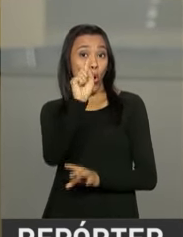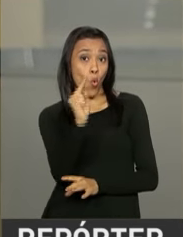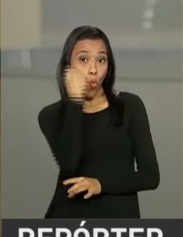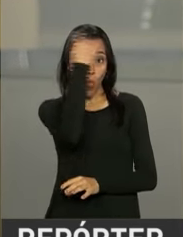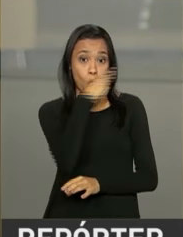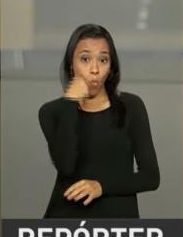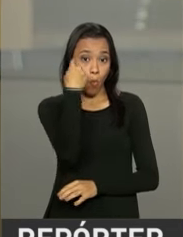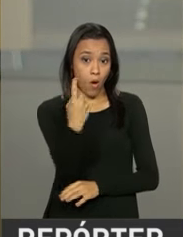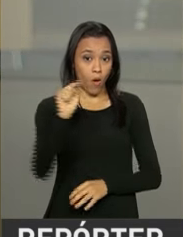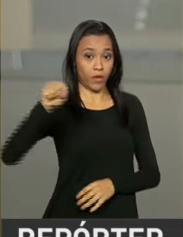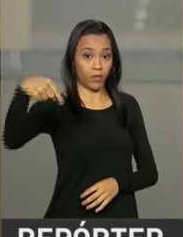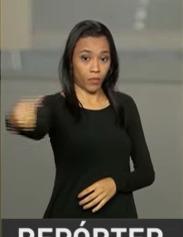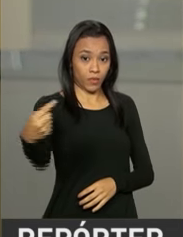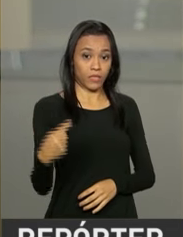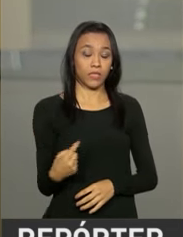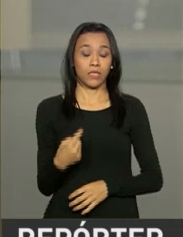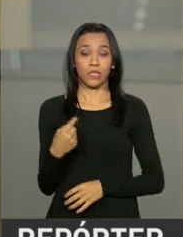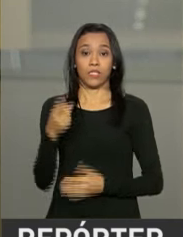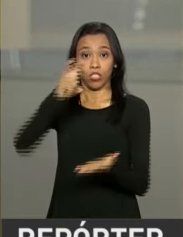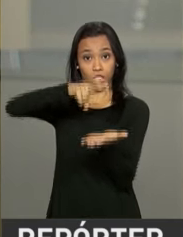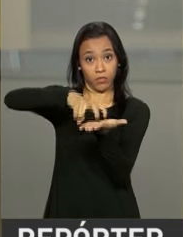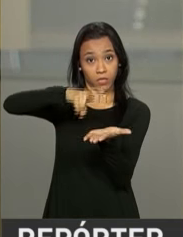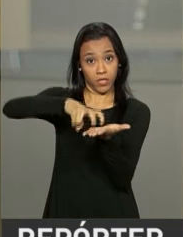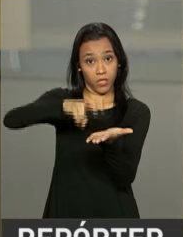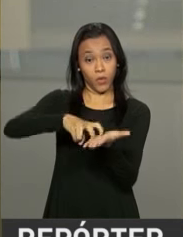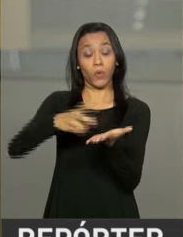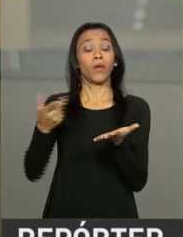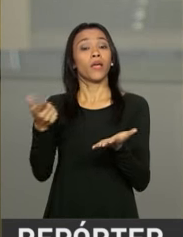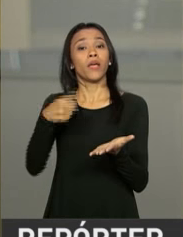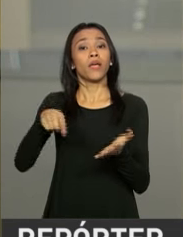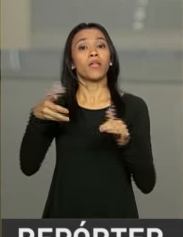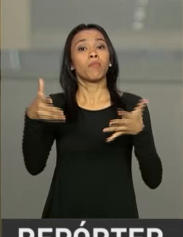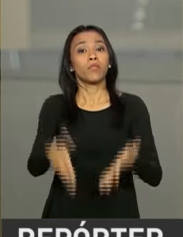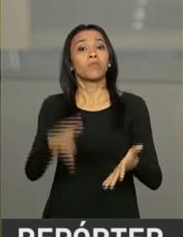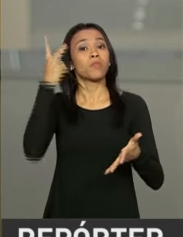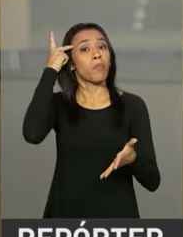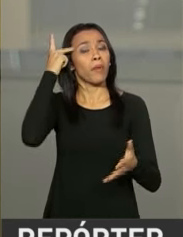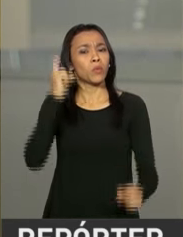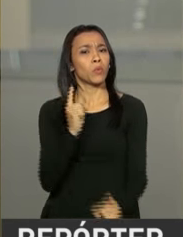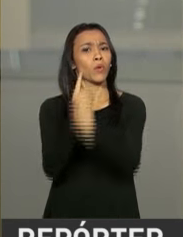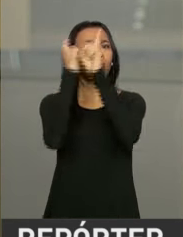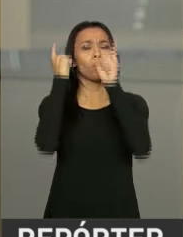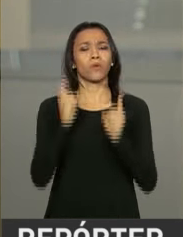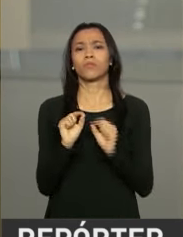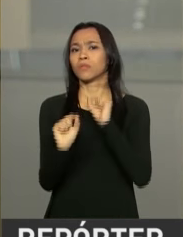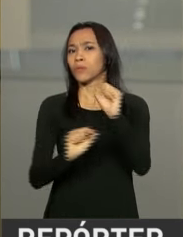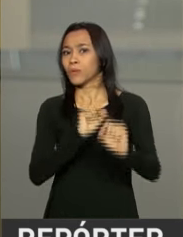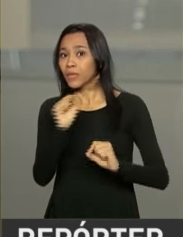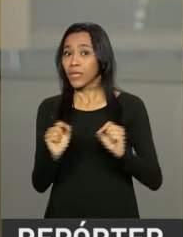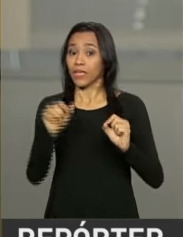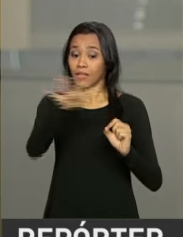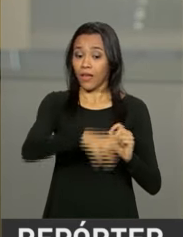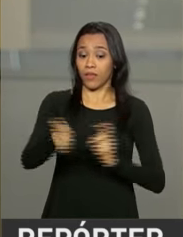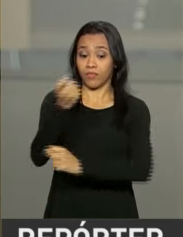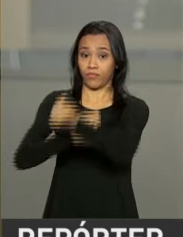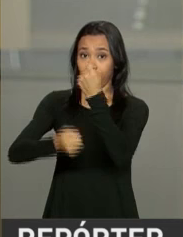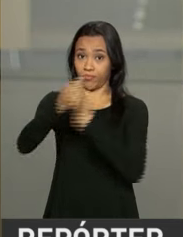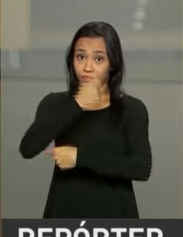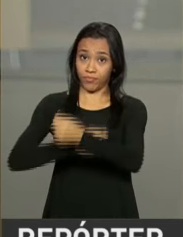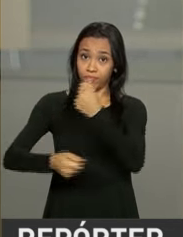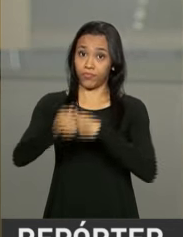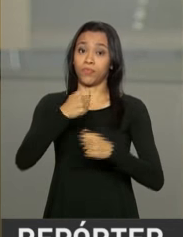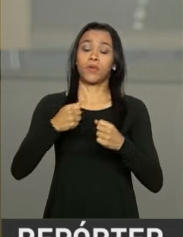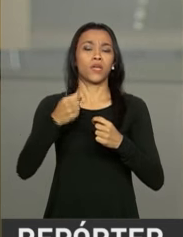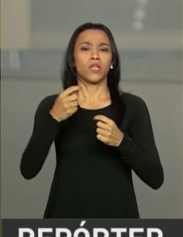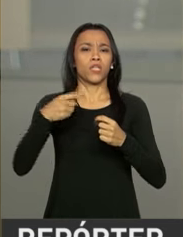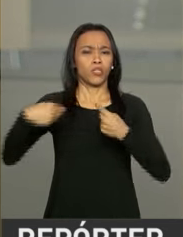depois. Mais cedo pela manhã, Michel Temer participou em São Paulo do maior encontro sobre agronegócio que discutiu o